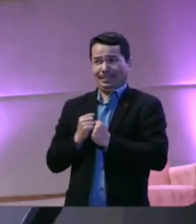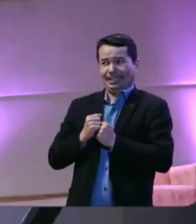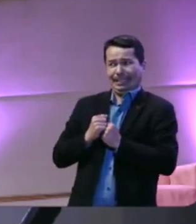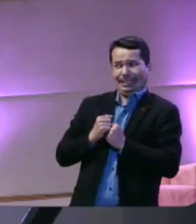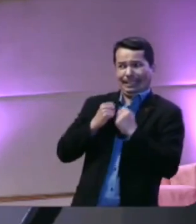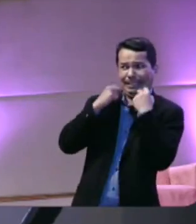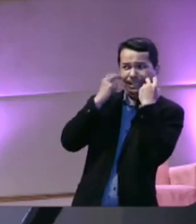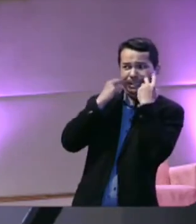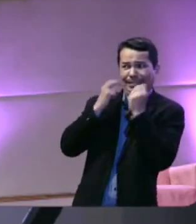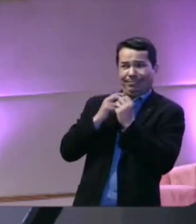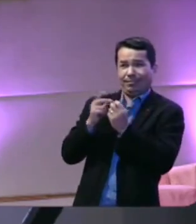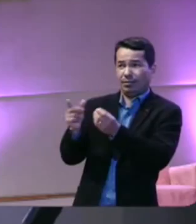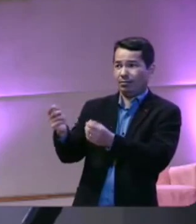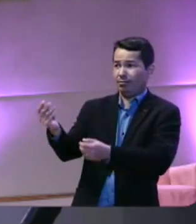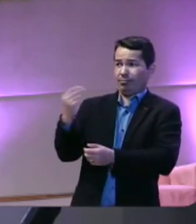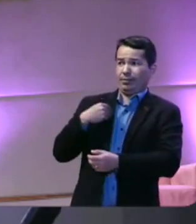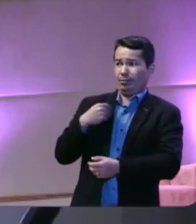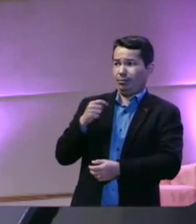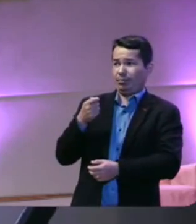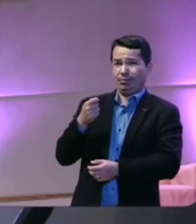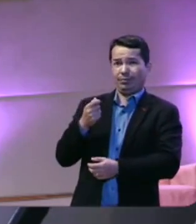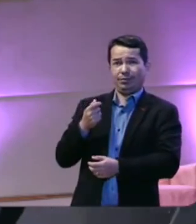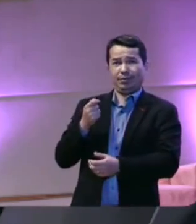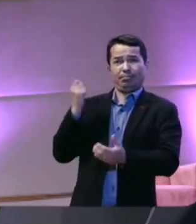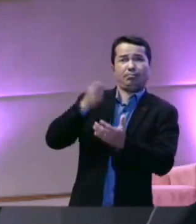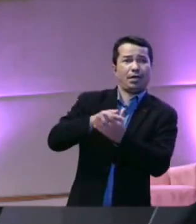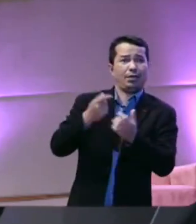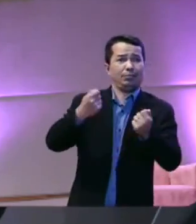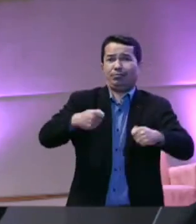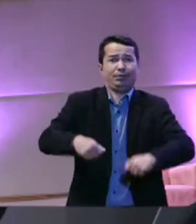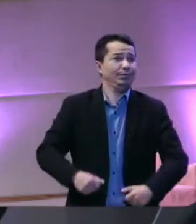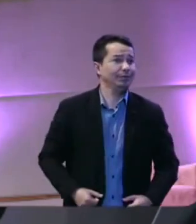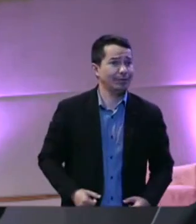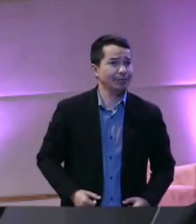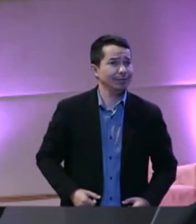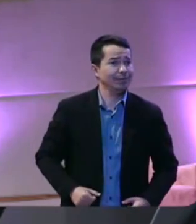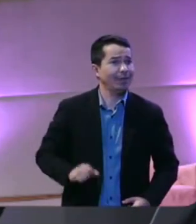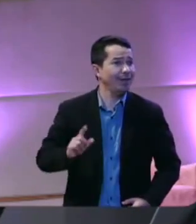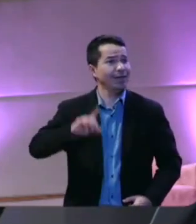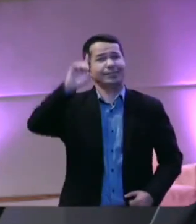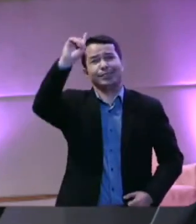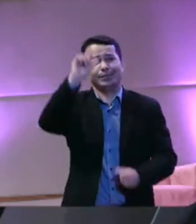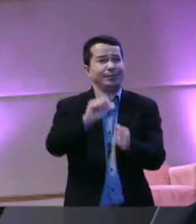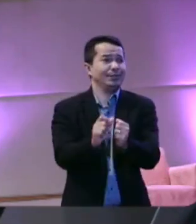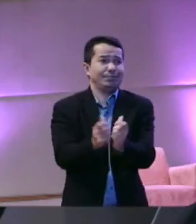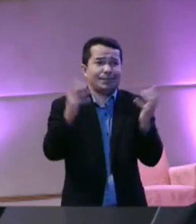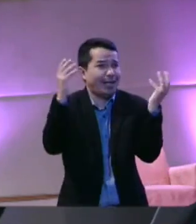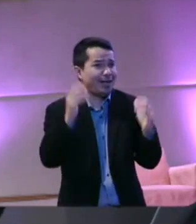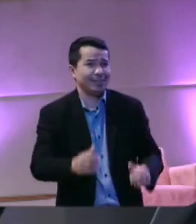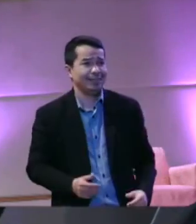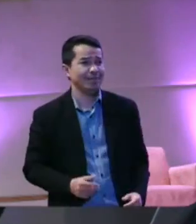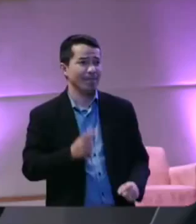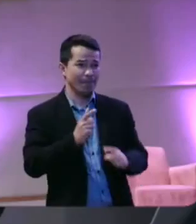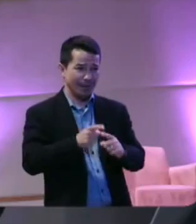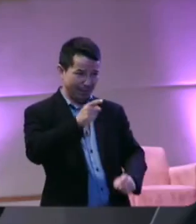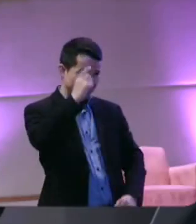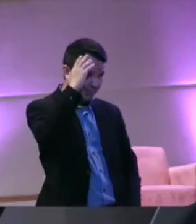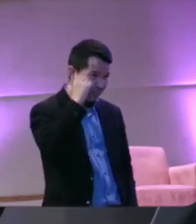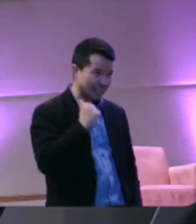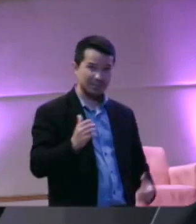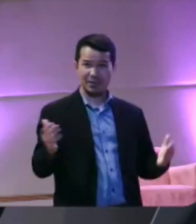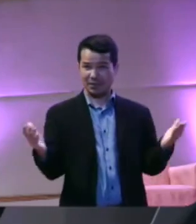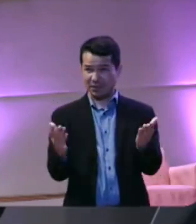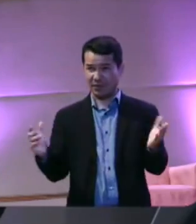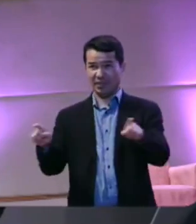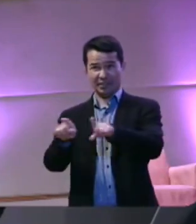Estou cheia de alegria. Esse tempo de manifestação do Senhor, Ele vem determinando esse suprimento para